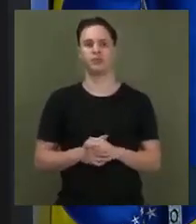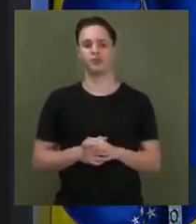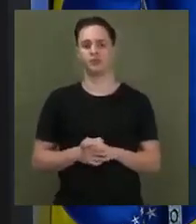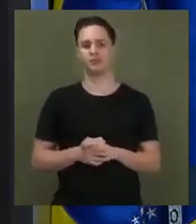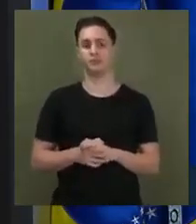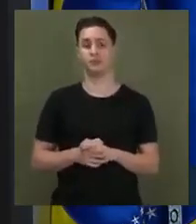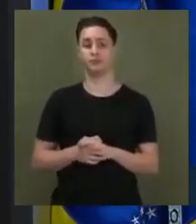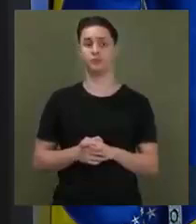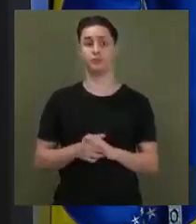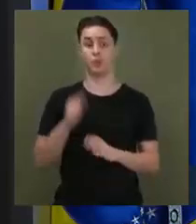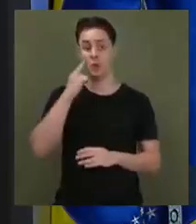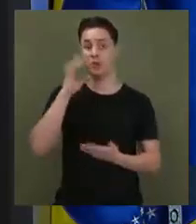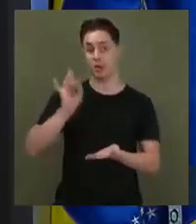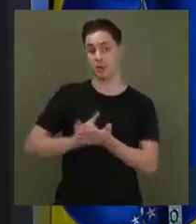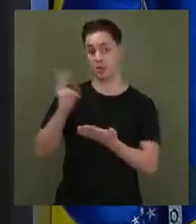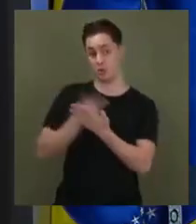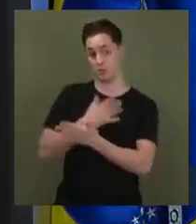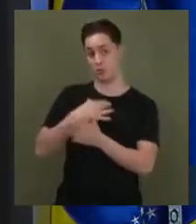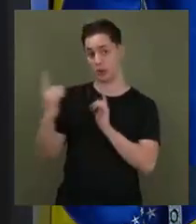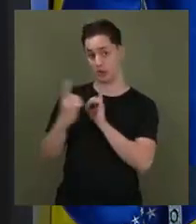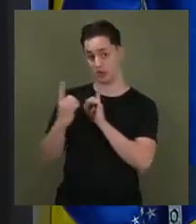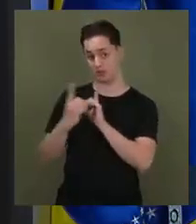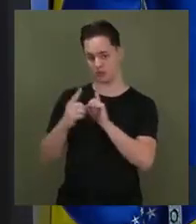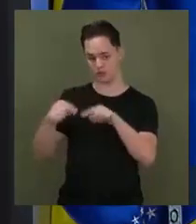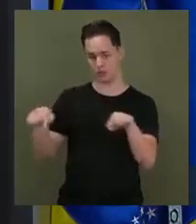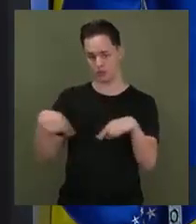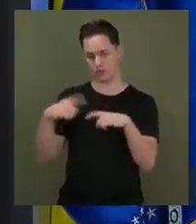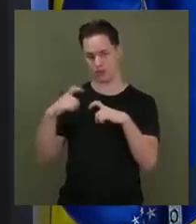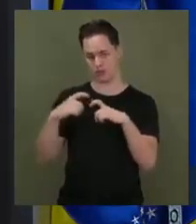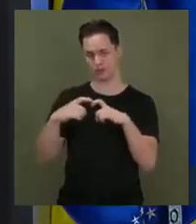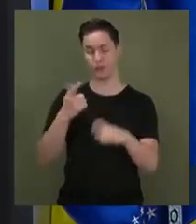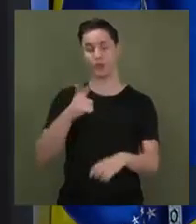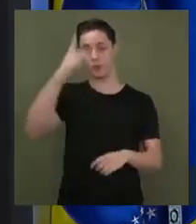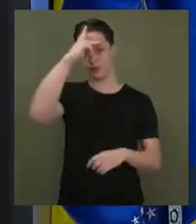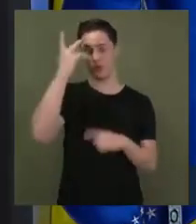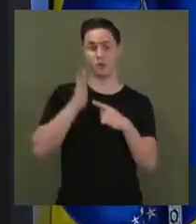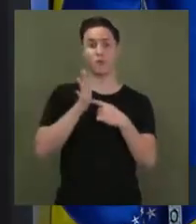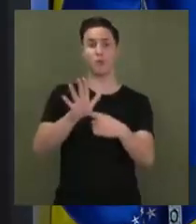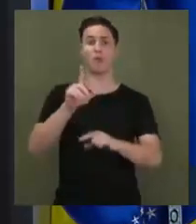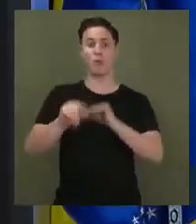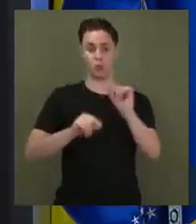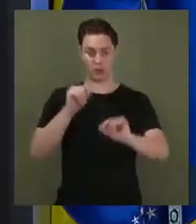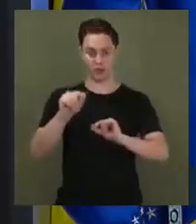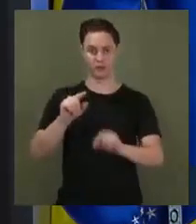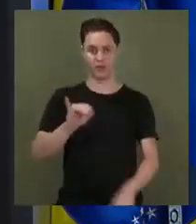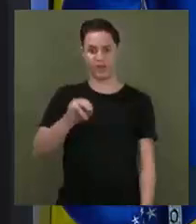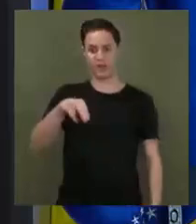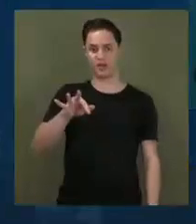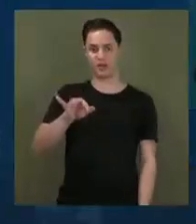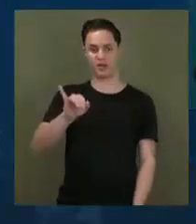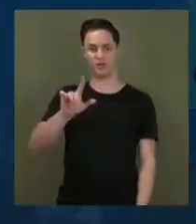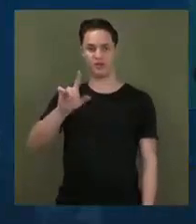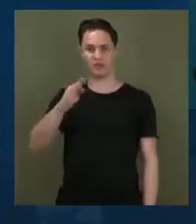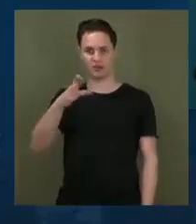Casos reais do meu consultório. Aqui, outro paciente mostrando infiltração. Como eu falei, a proteína spike vai